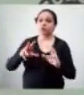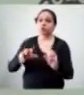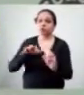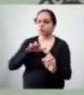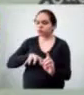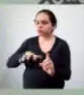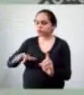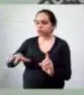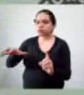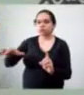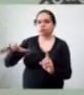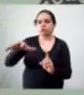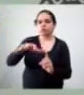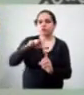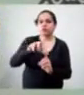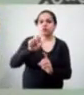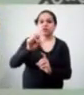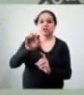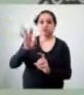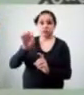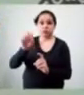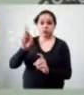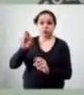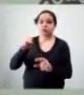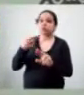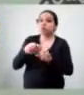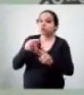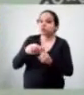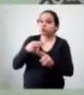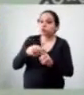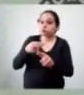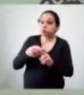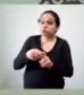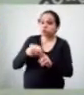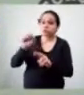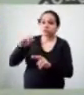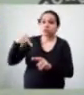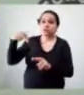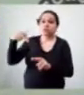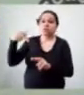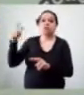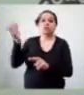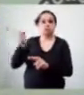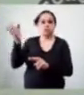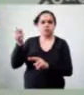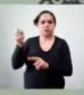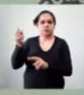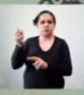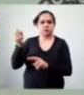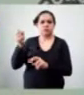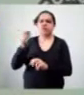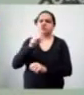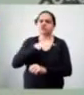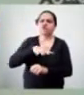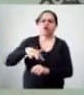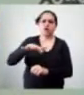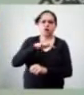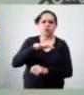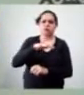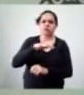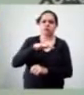setores que se utilizam da Previdência, seja o regulamento geral da Previdência,